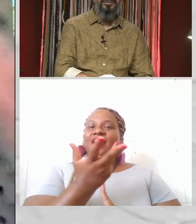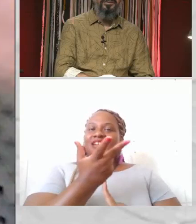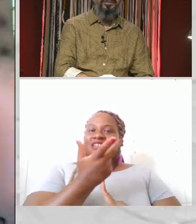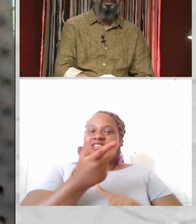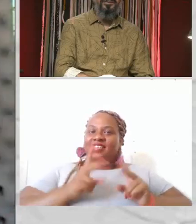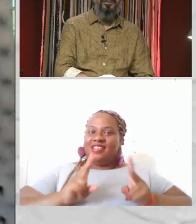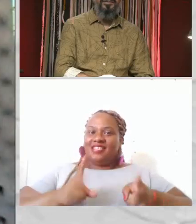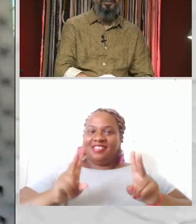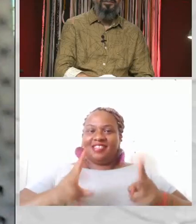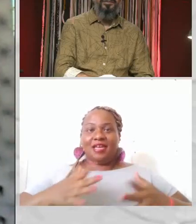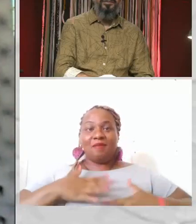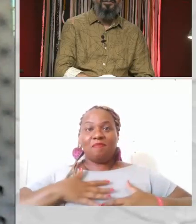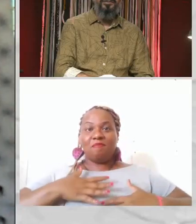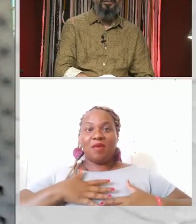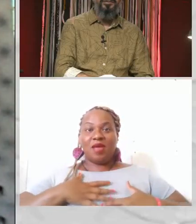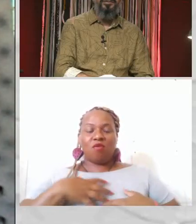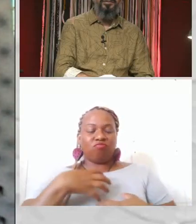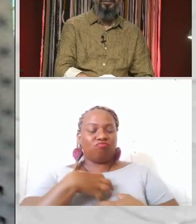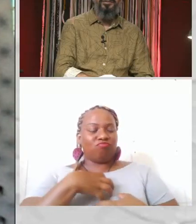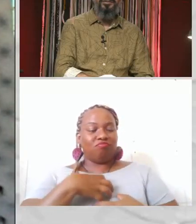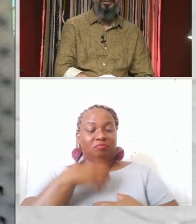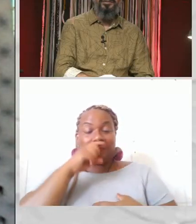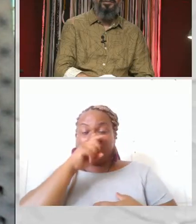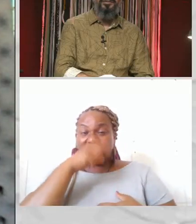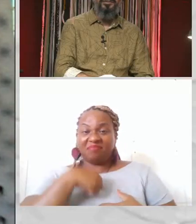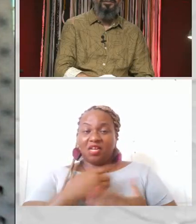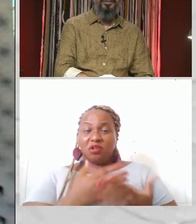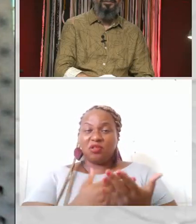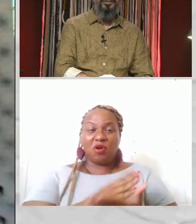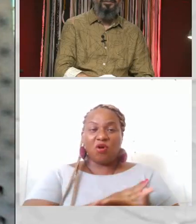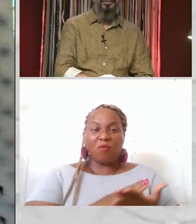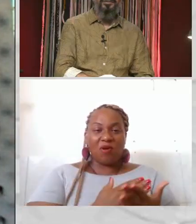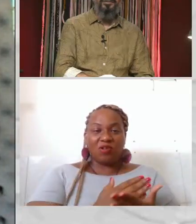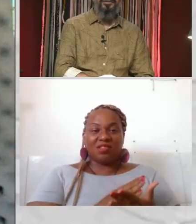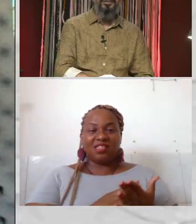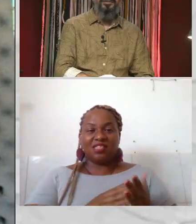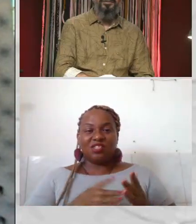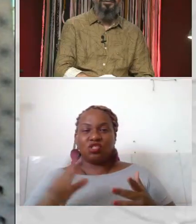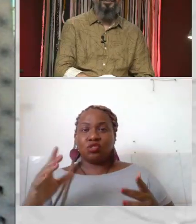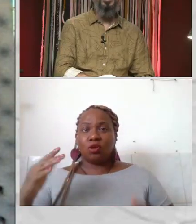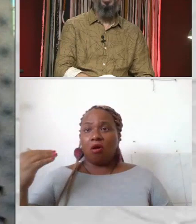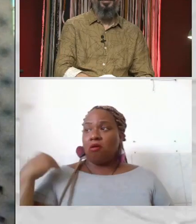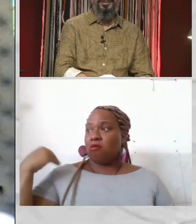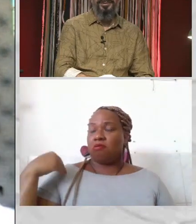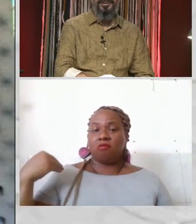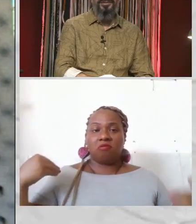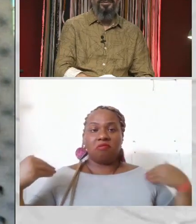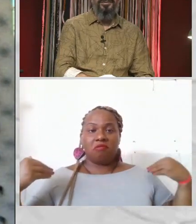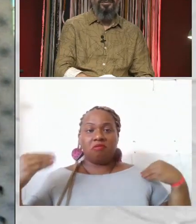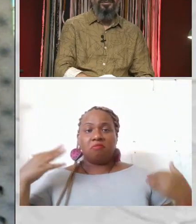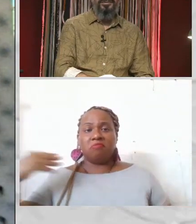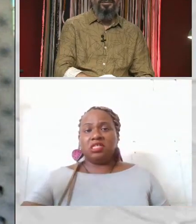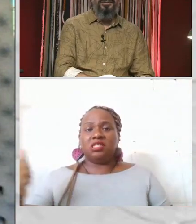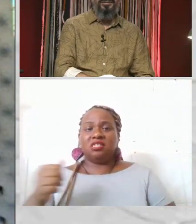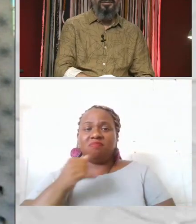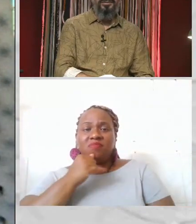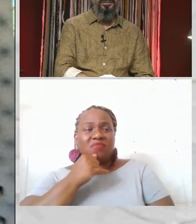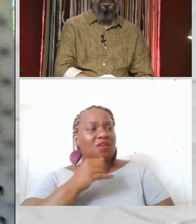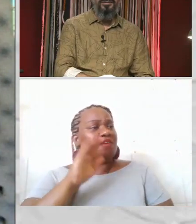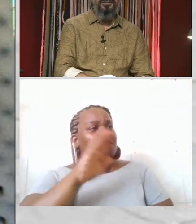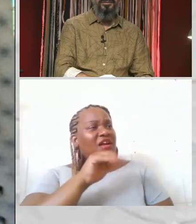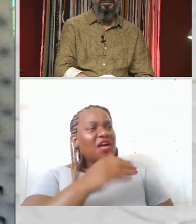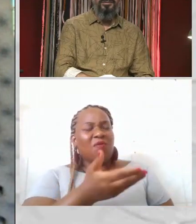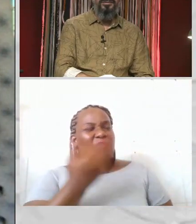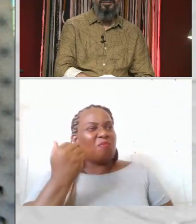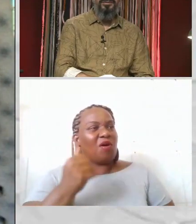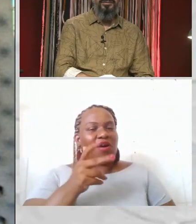o meu respirar, eu não me incomodava muito, a não ser quando eu era convocado. Tipo, Lazo, vamos falar um pouquinho aqui. Eu